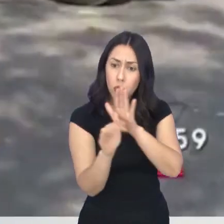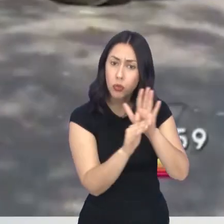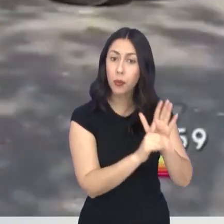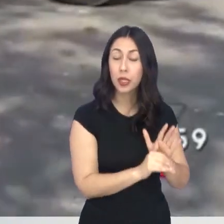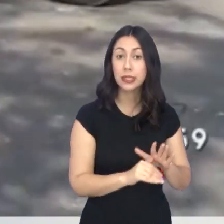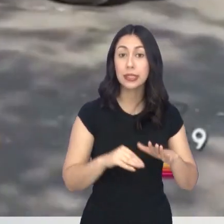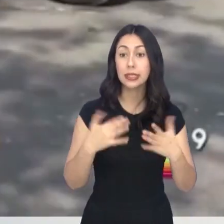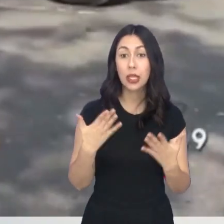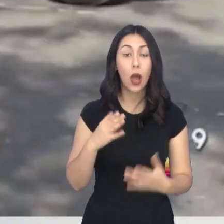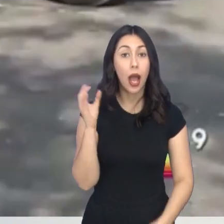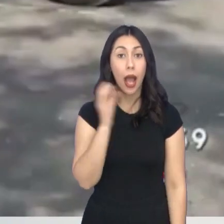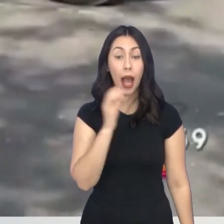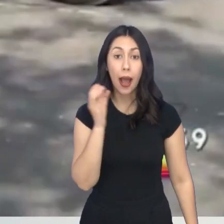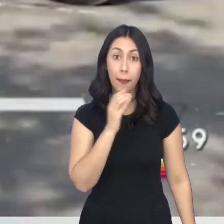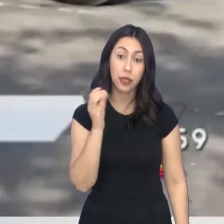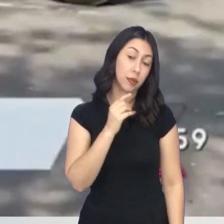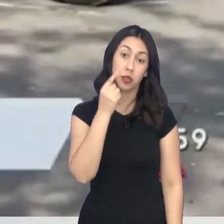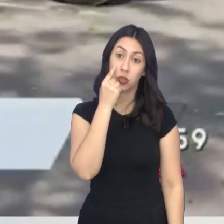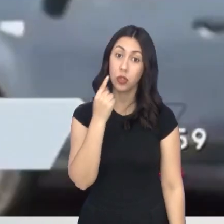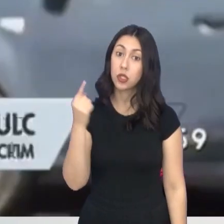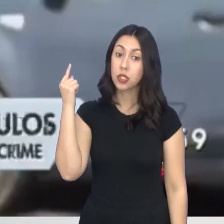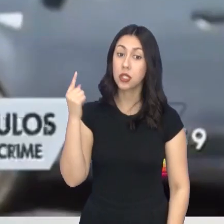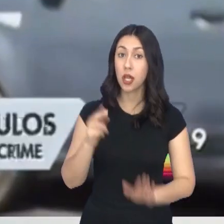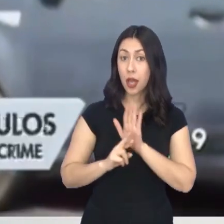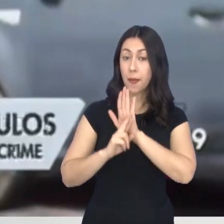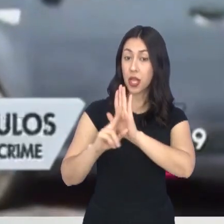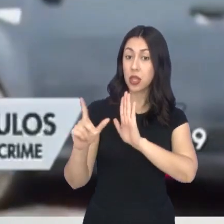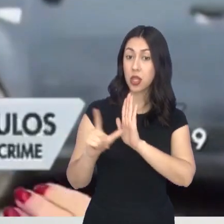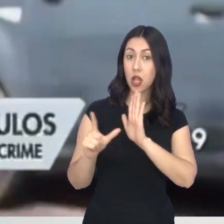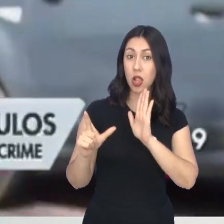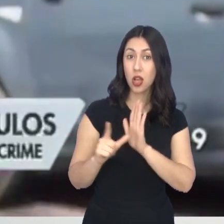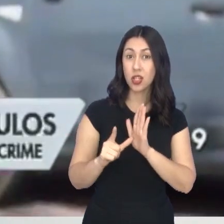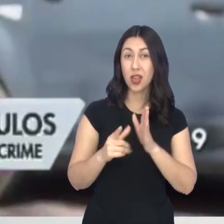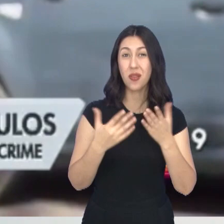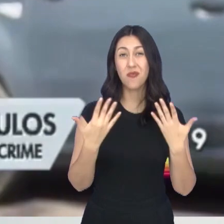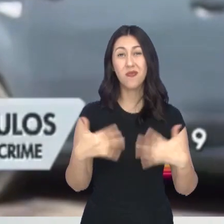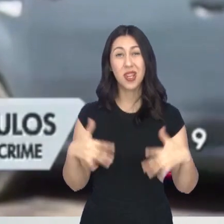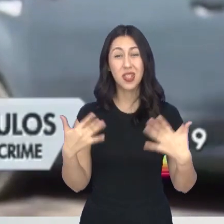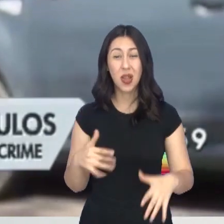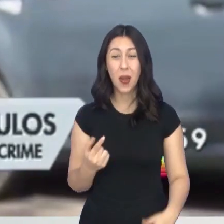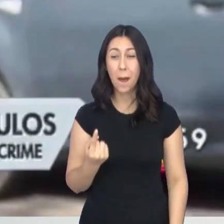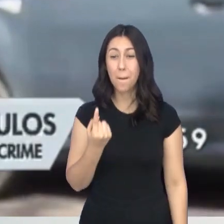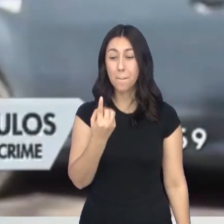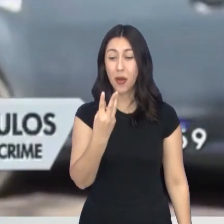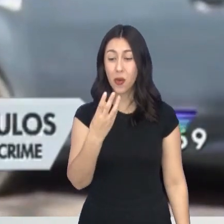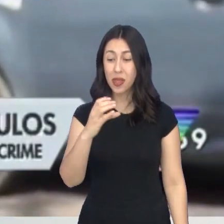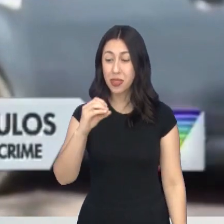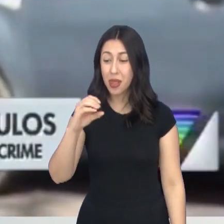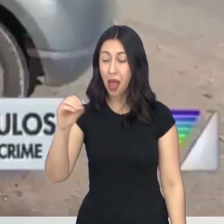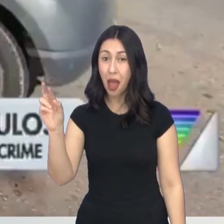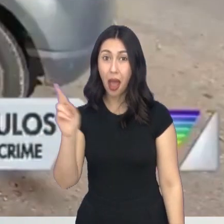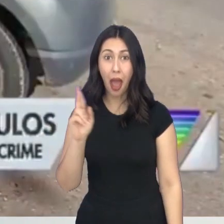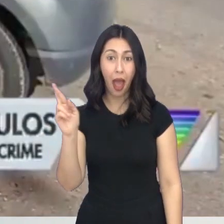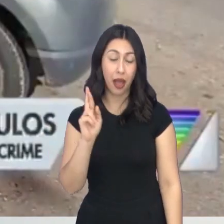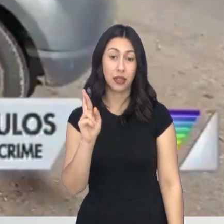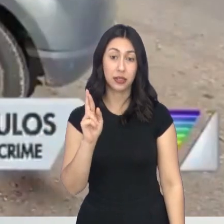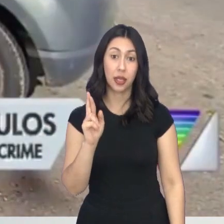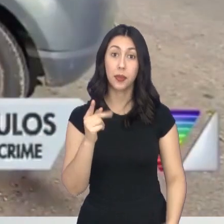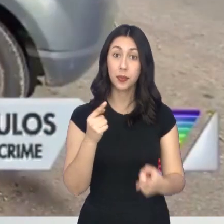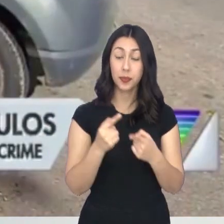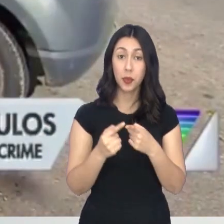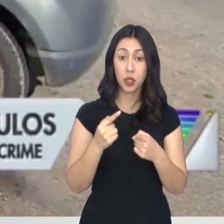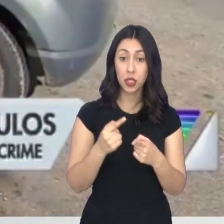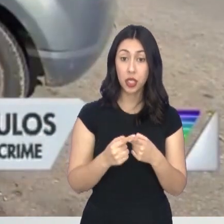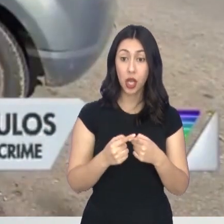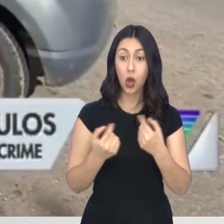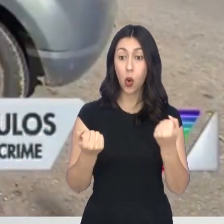Em poucos minutos, essa representante comercial teve um prejuízo de R$ 1.300 no começo deste mês. Isso porque,